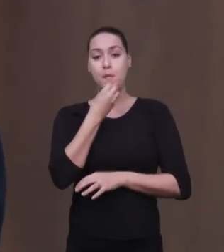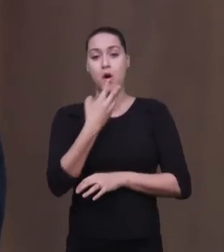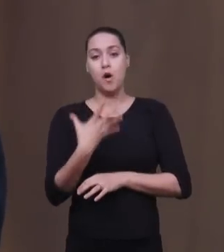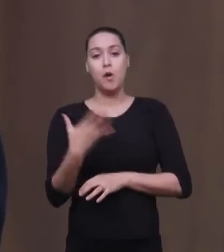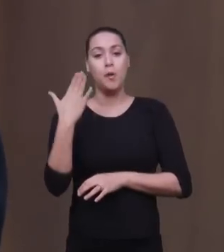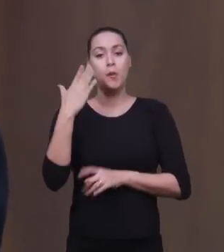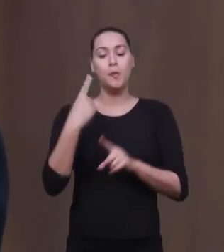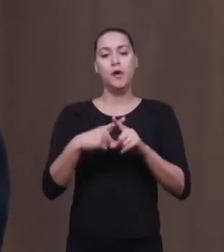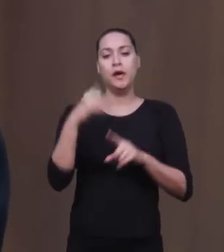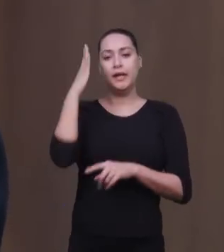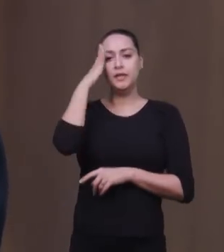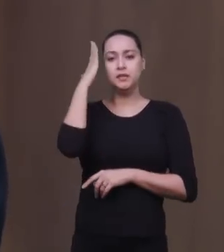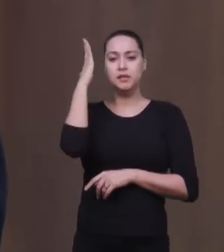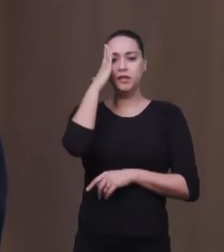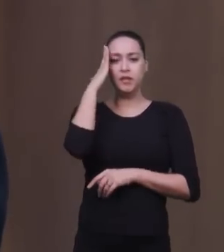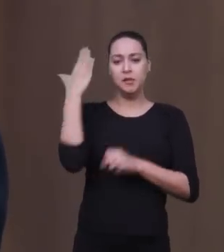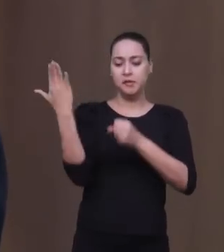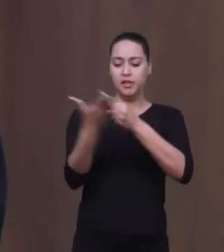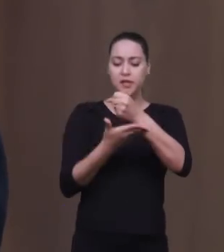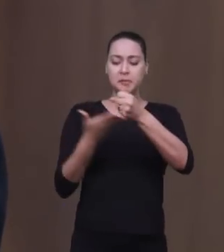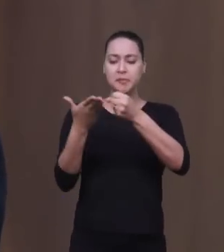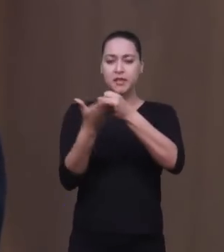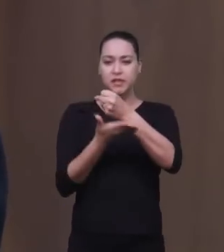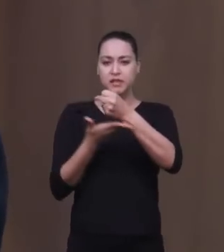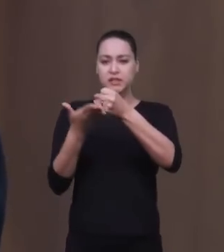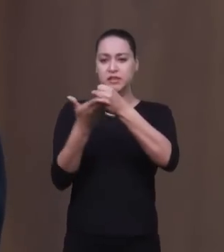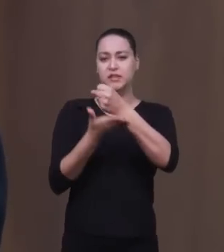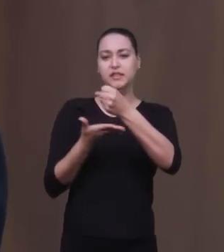facilita naturalmente a entender que a